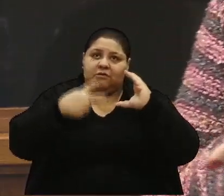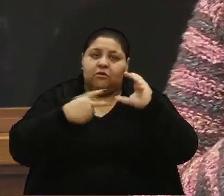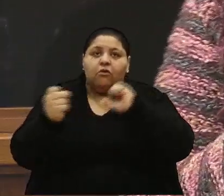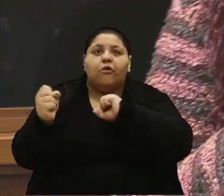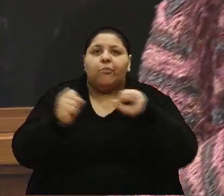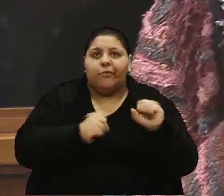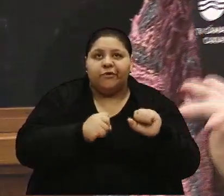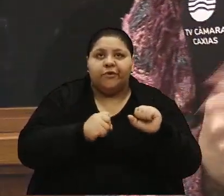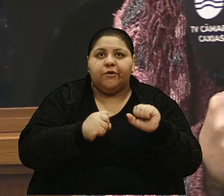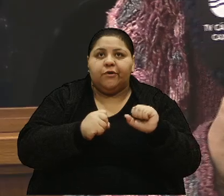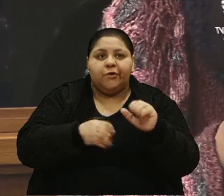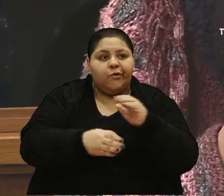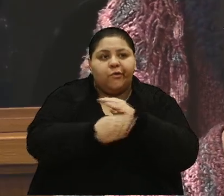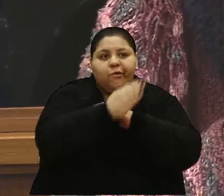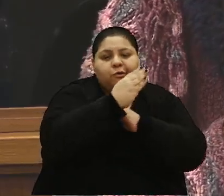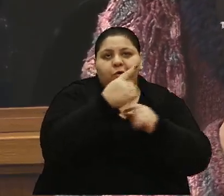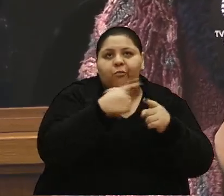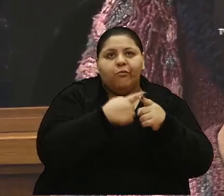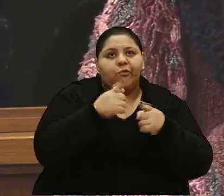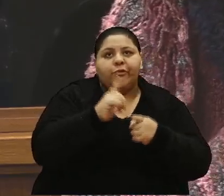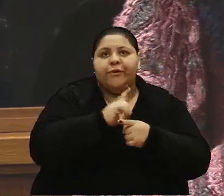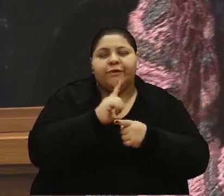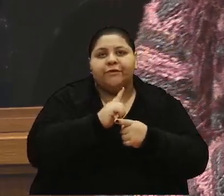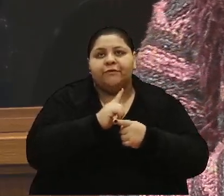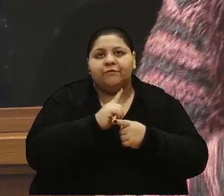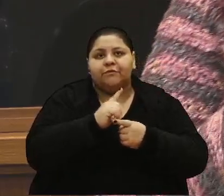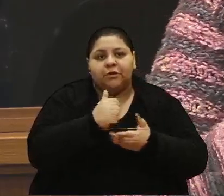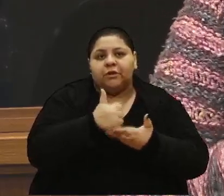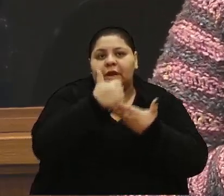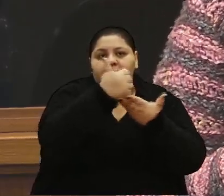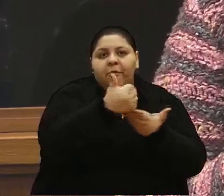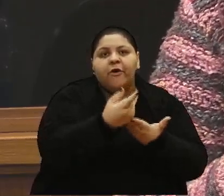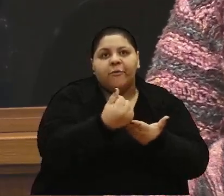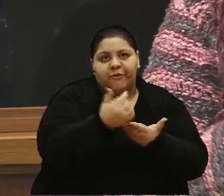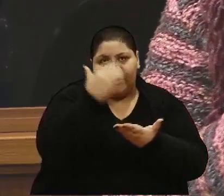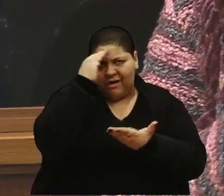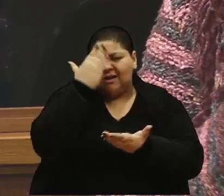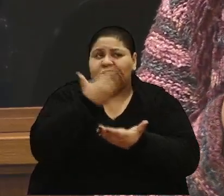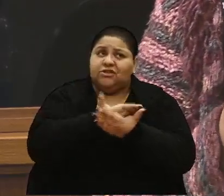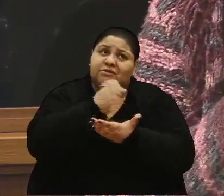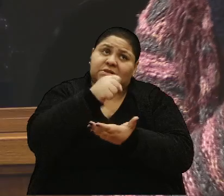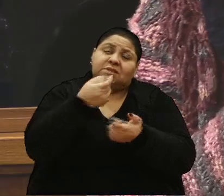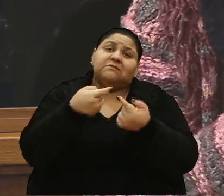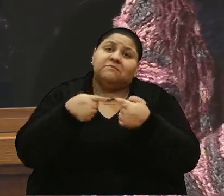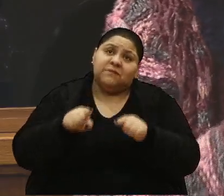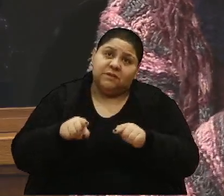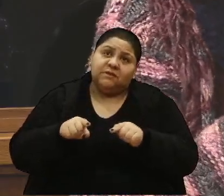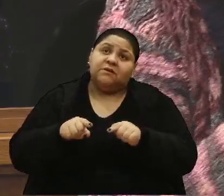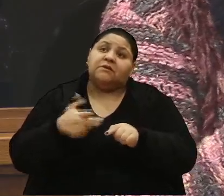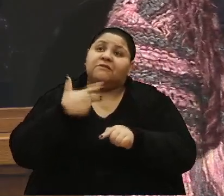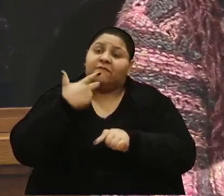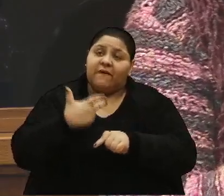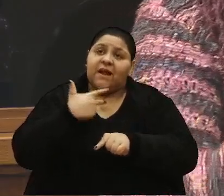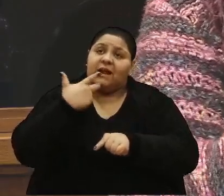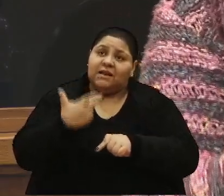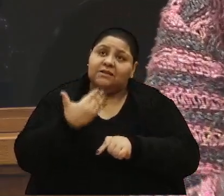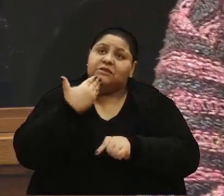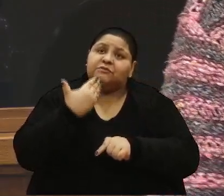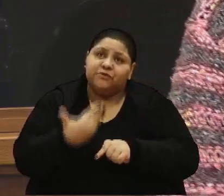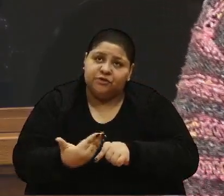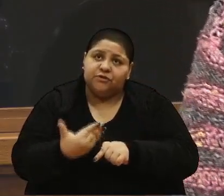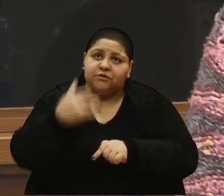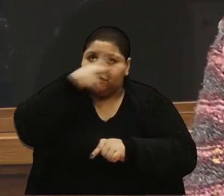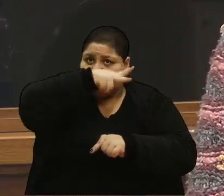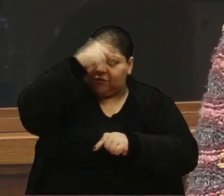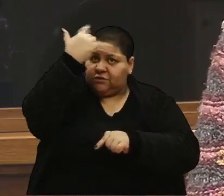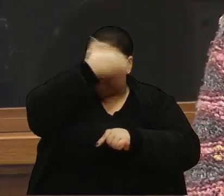poderão ir, porque não vão ter apoio. Acredito que terá, mas estou fazendo isso, reforçando esse pedido para o